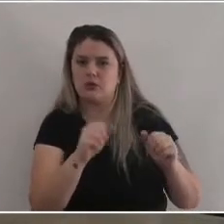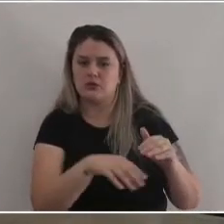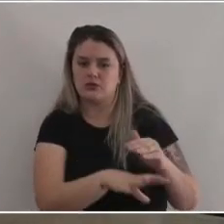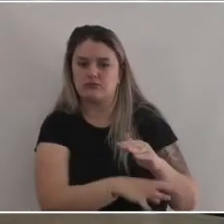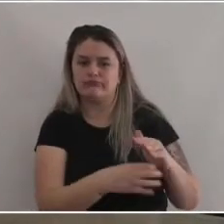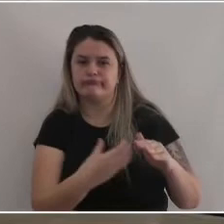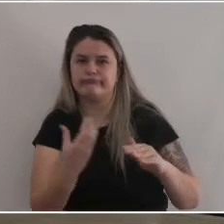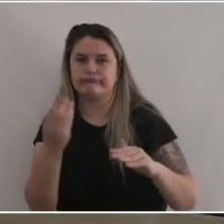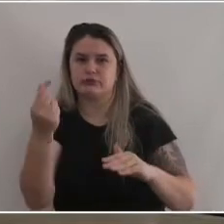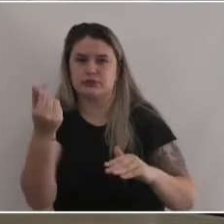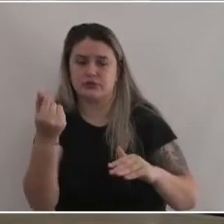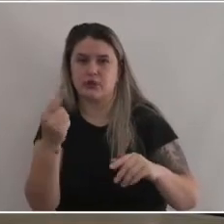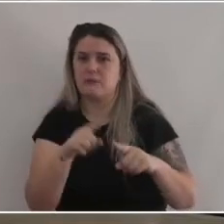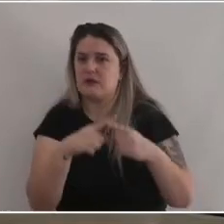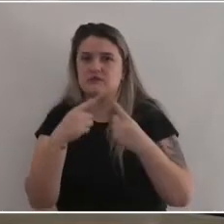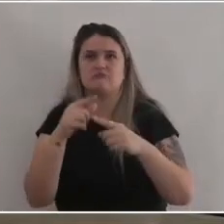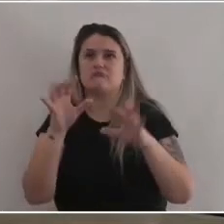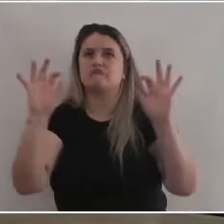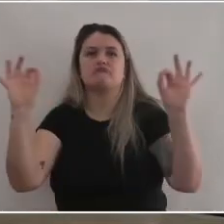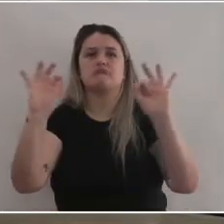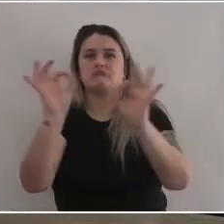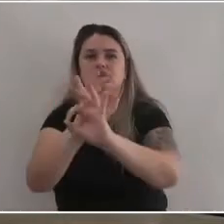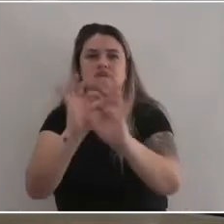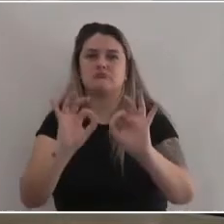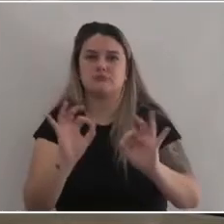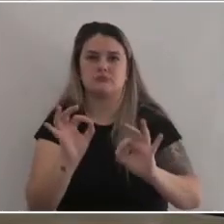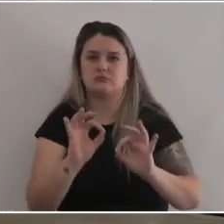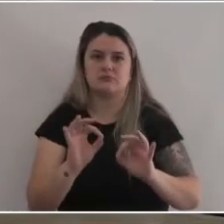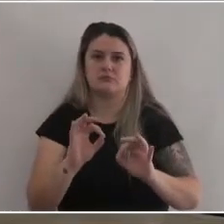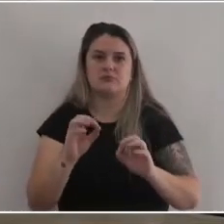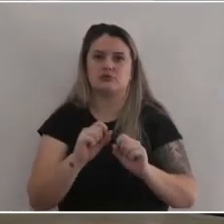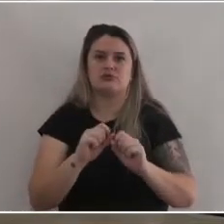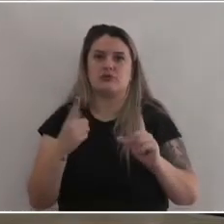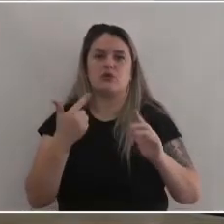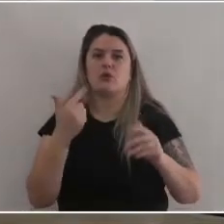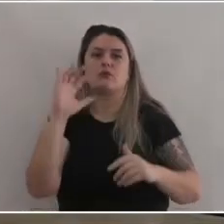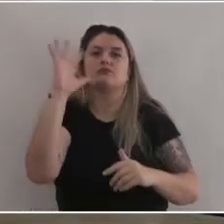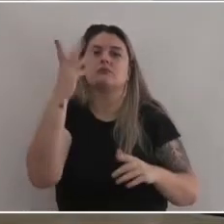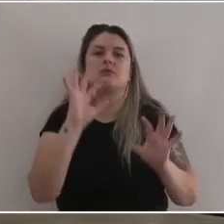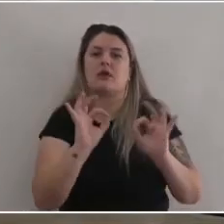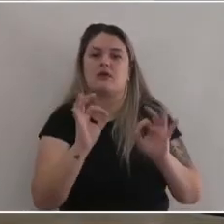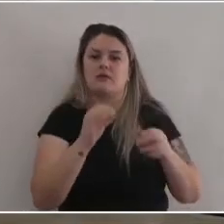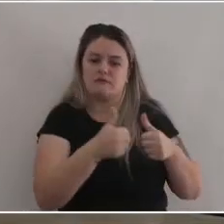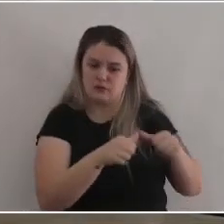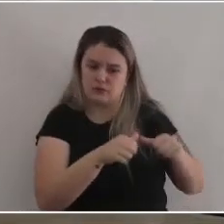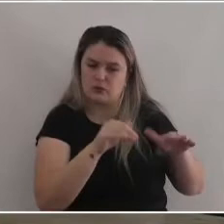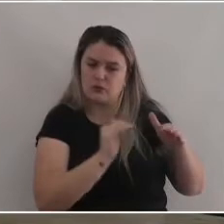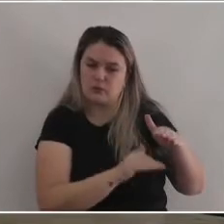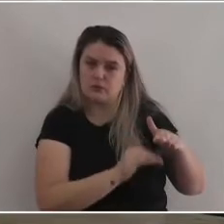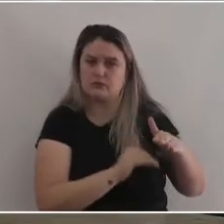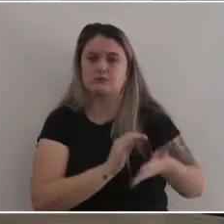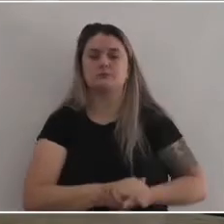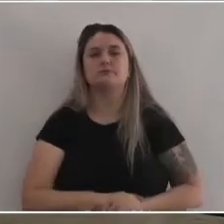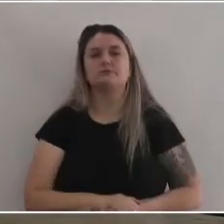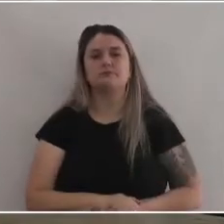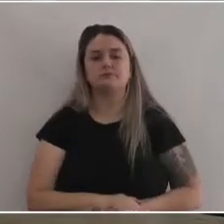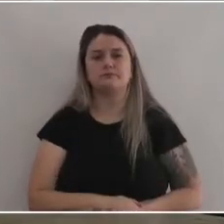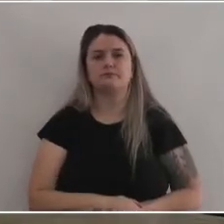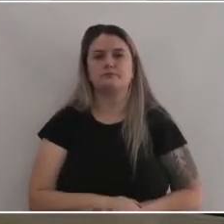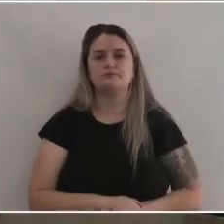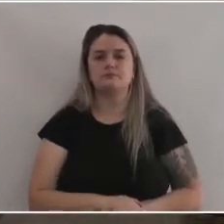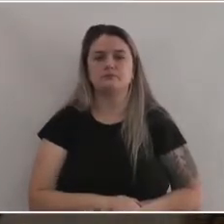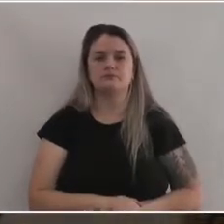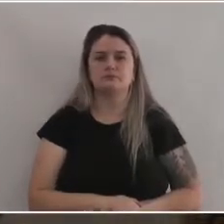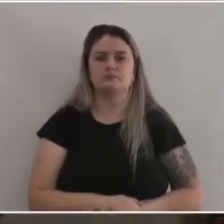não tivemos, né, por sorte, não precisou ser utilizado.